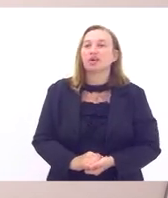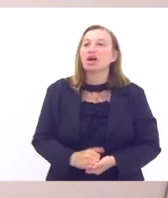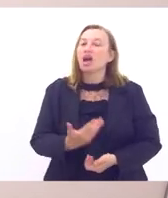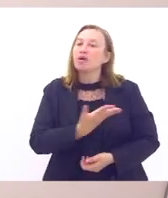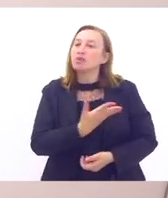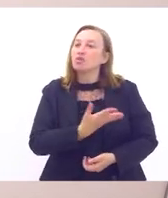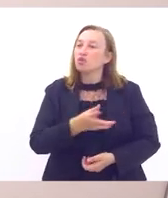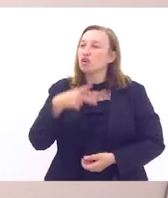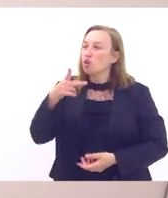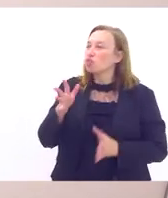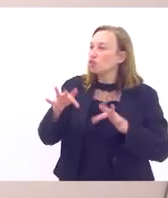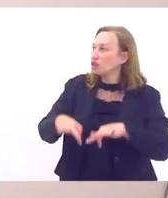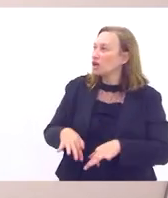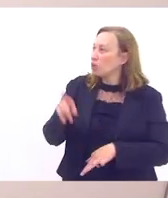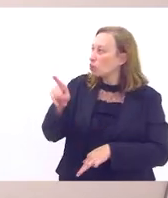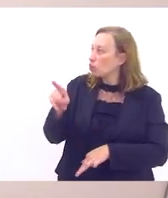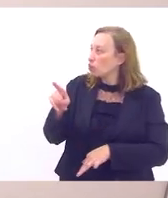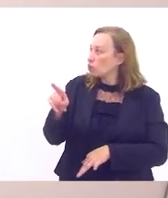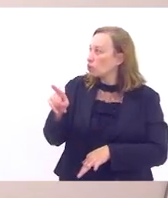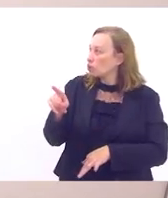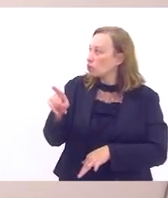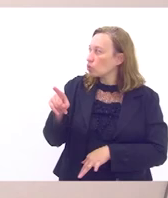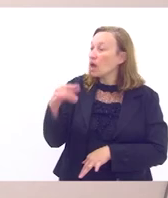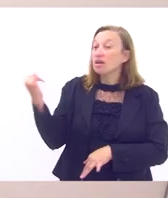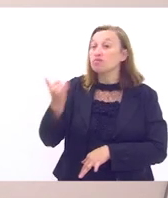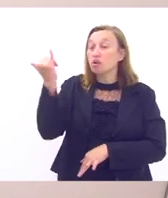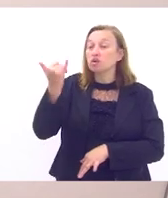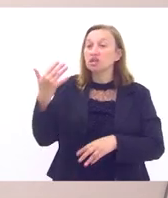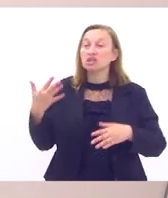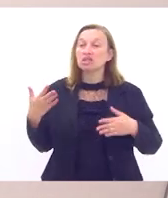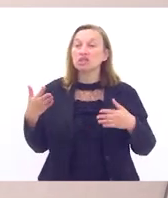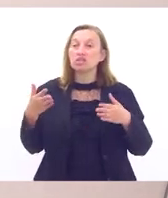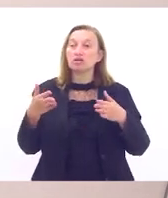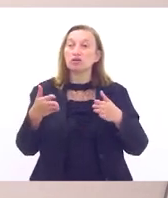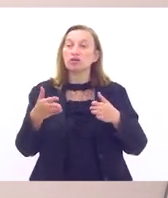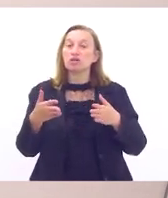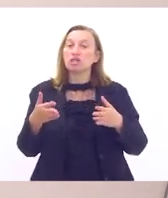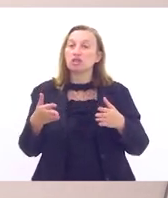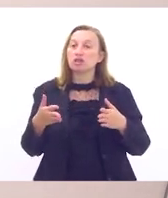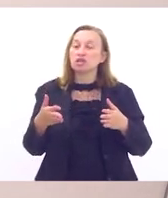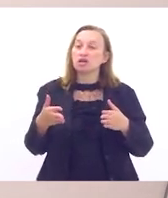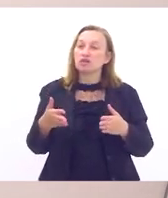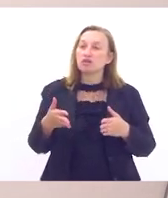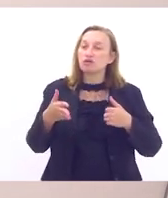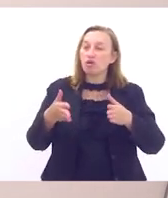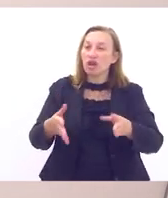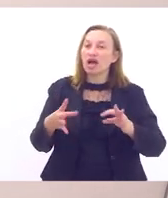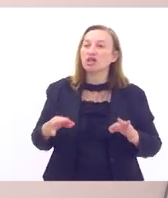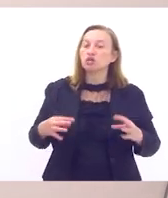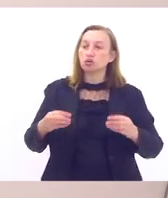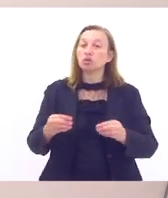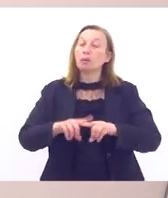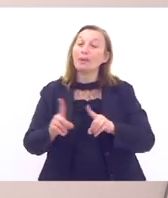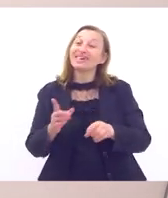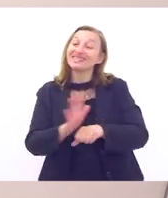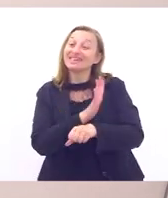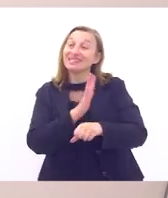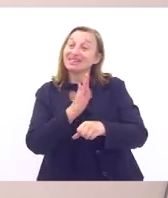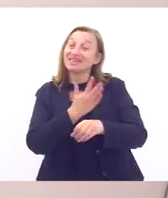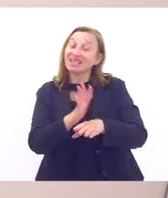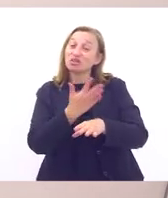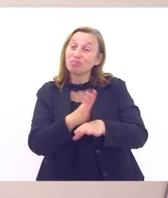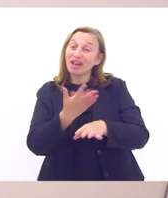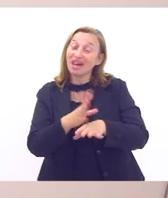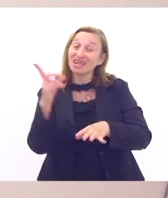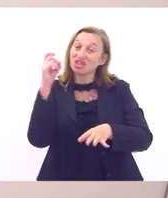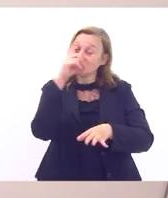falou agora no final sobre a questão da importância de descentralizar, mas na prática algumas coisas são muito difíceis